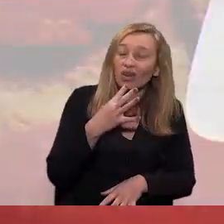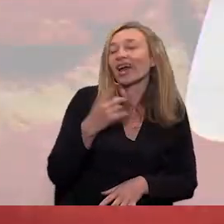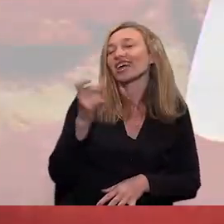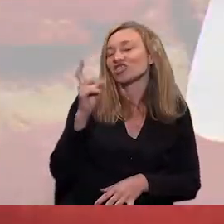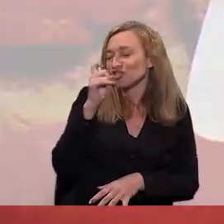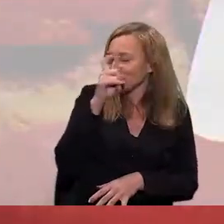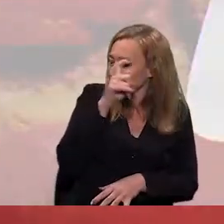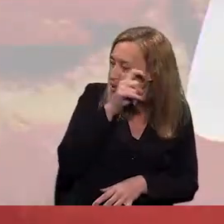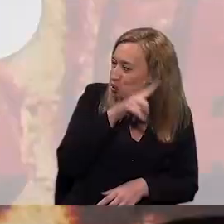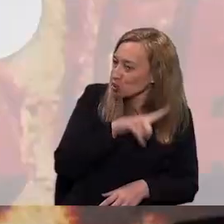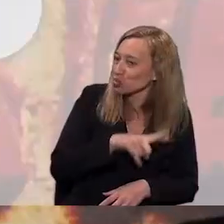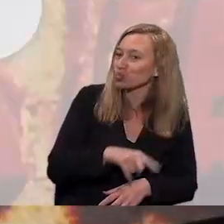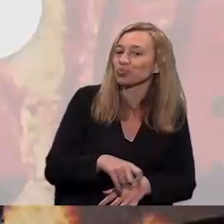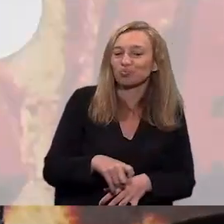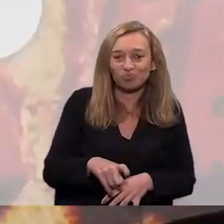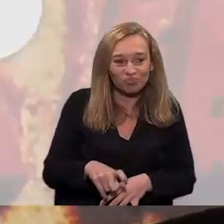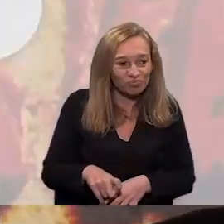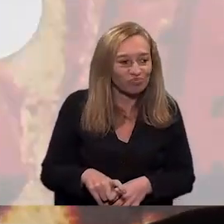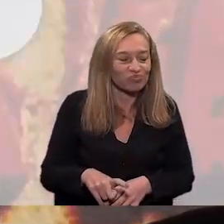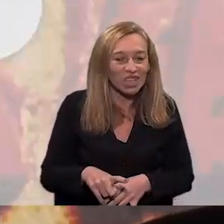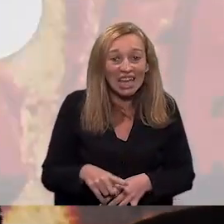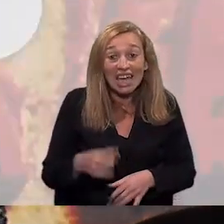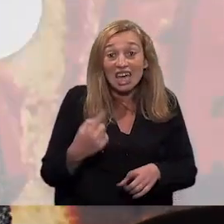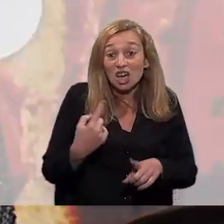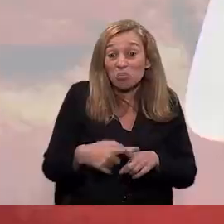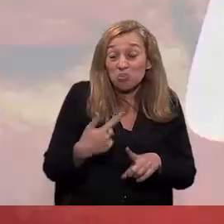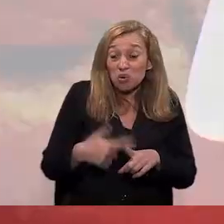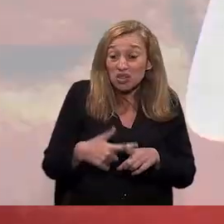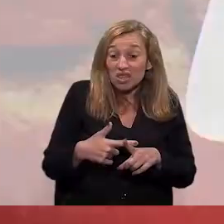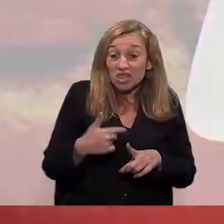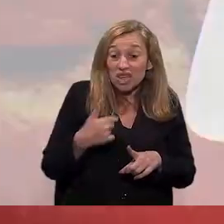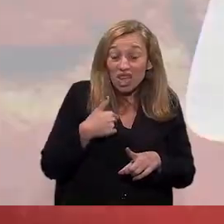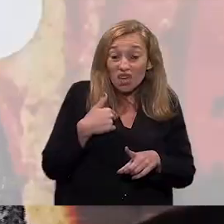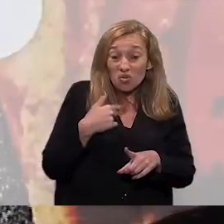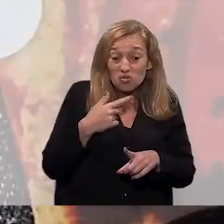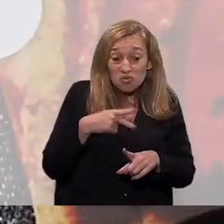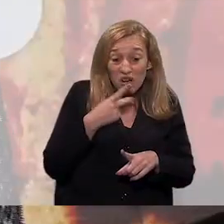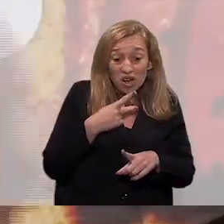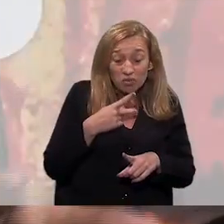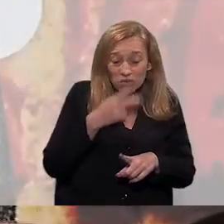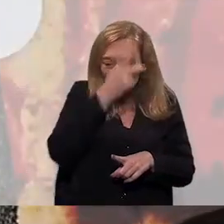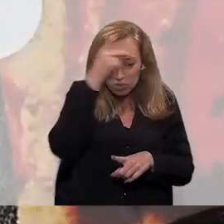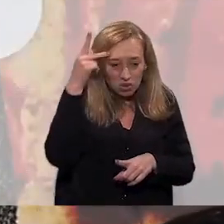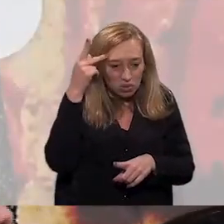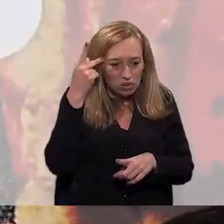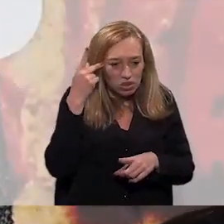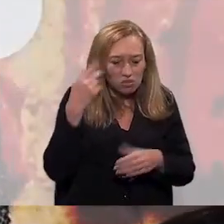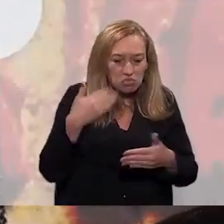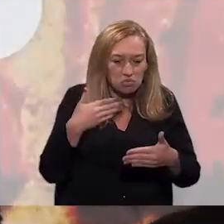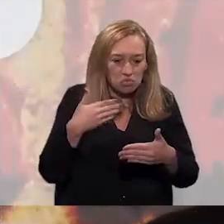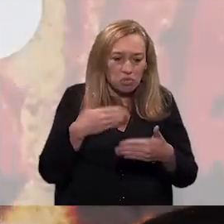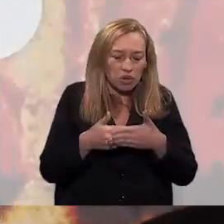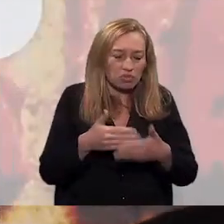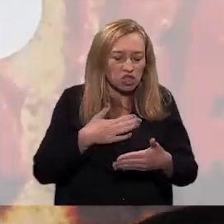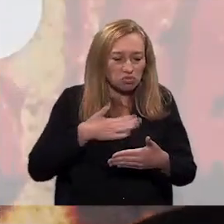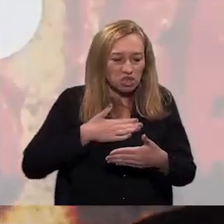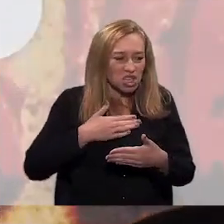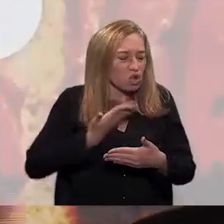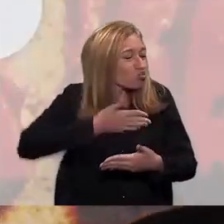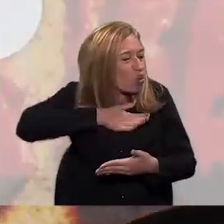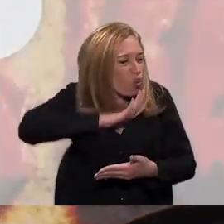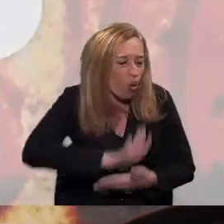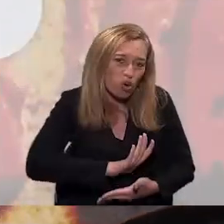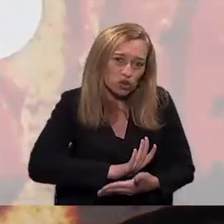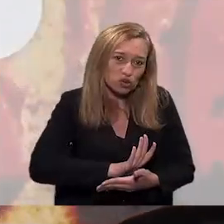conhecer alguém é mais complicado. É muito complicado. O fato vem à tona, né? Porque é uma coisa que eu falo para as pessoas que são muito próximas a